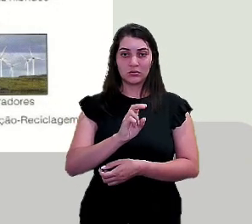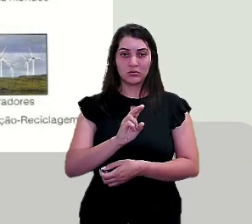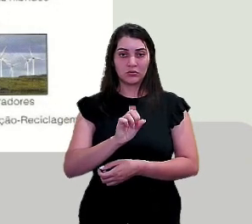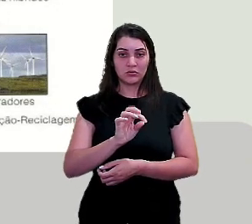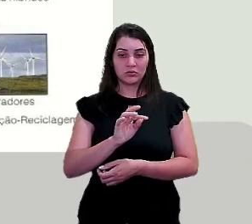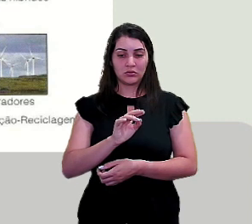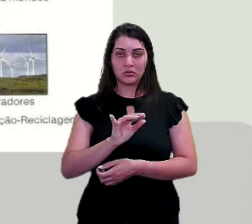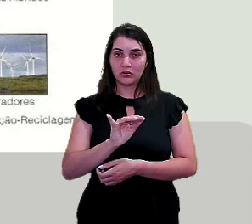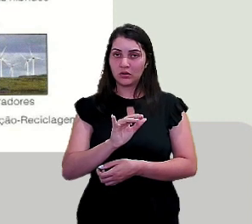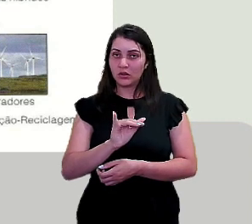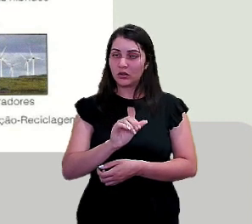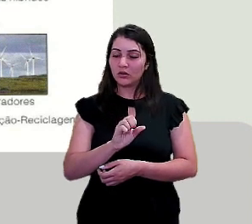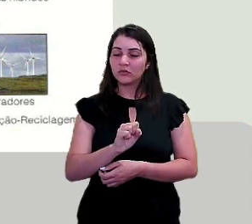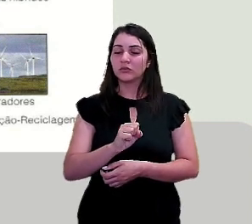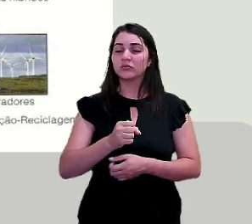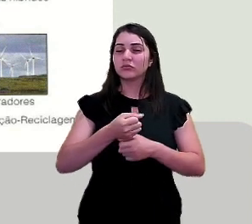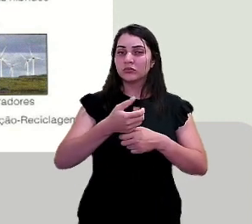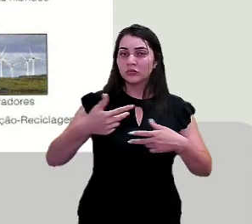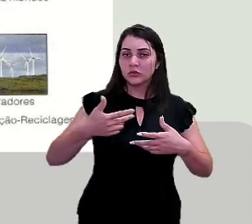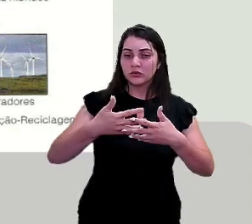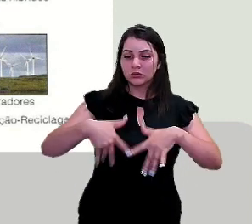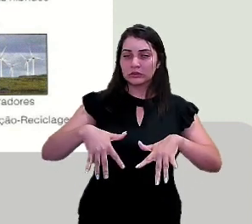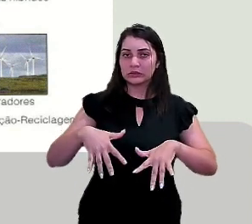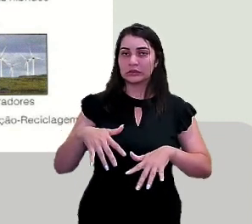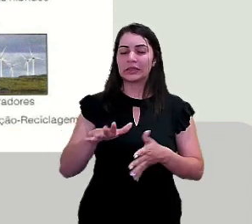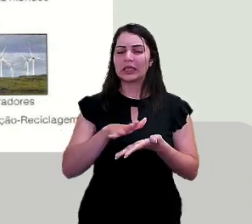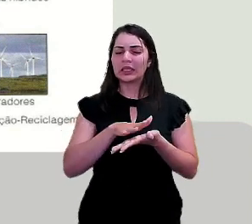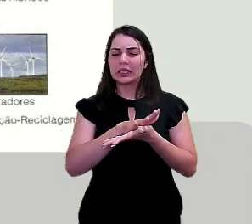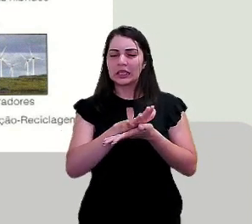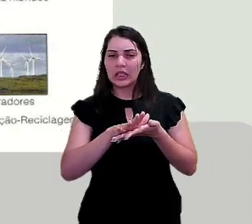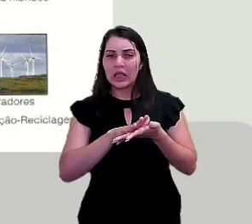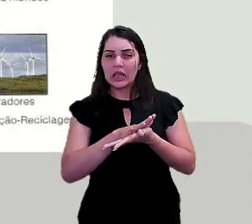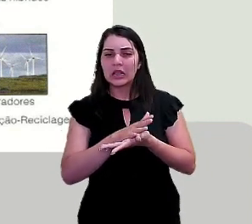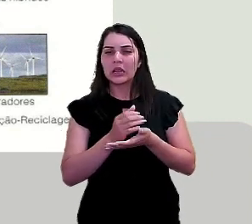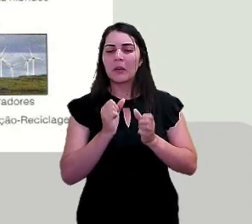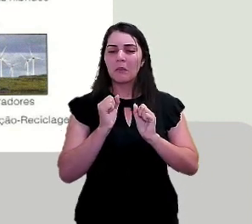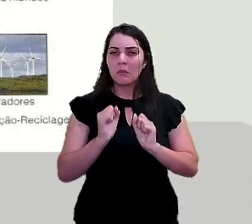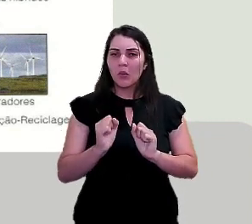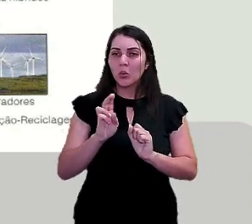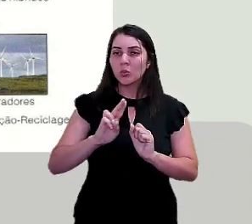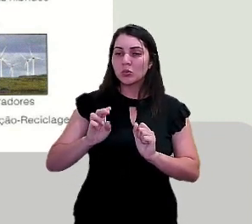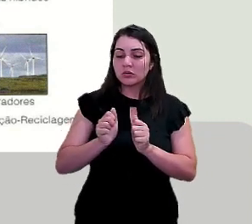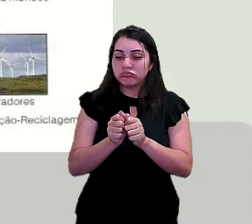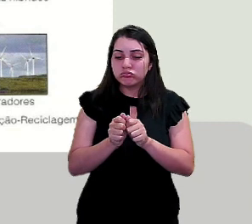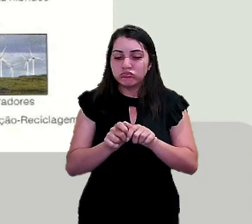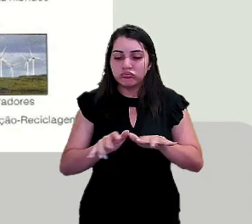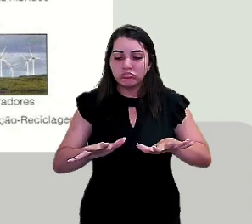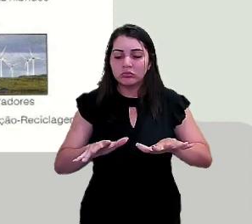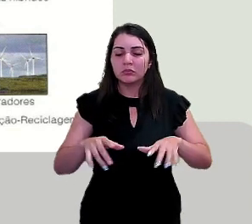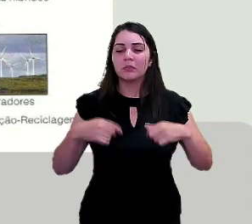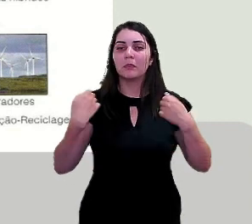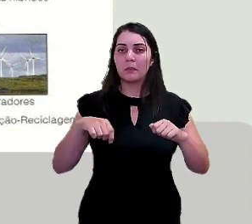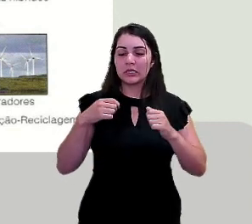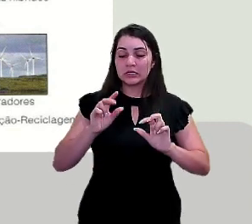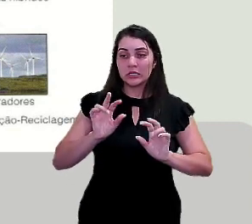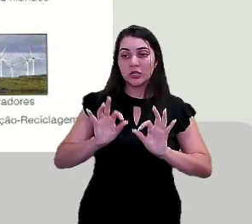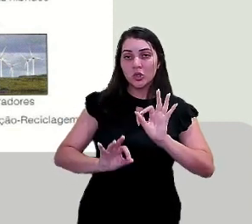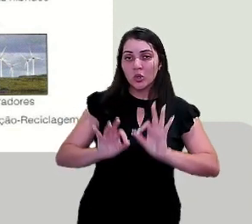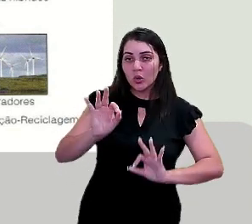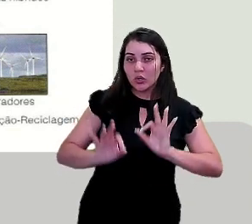recursos naturais. Nada a gente pode usar ao léu. A gente tem que ter um controle para usar tudo isso. Ou seja, usar de